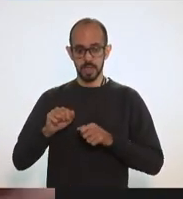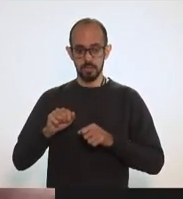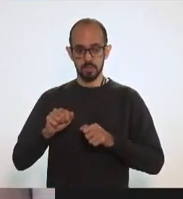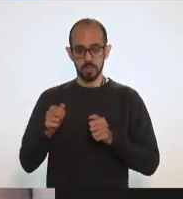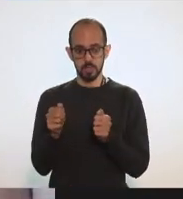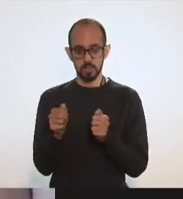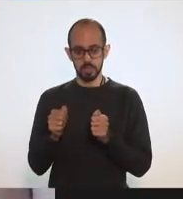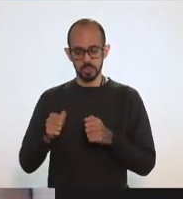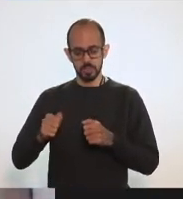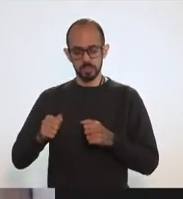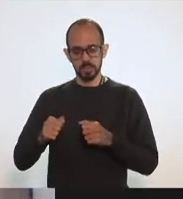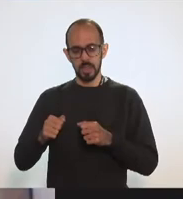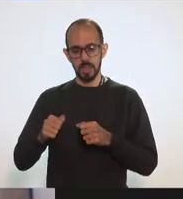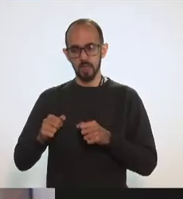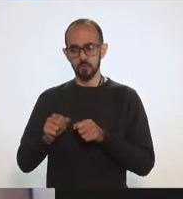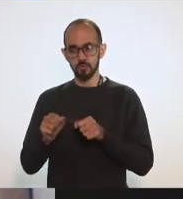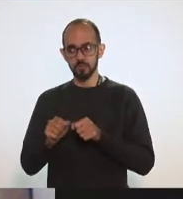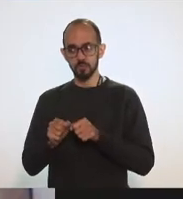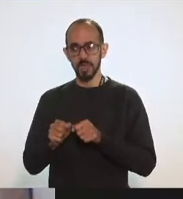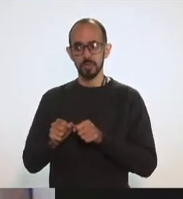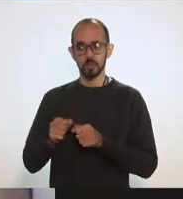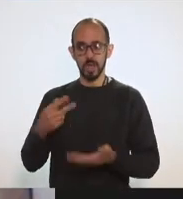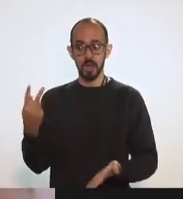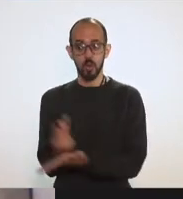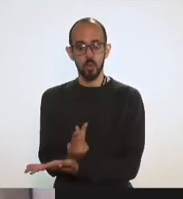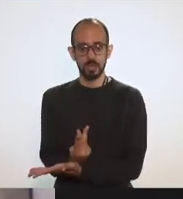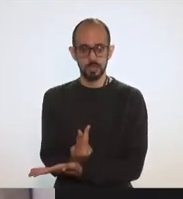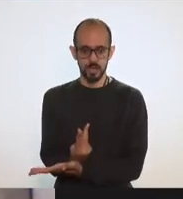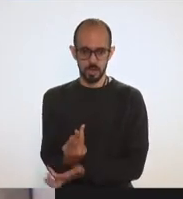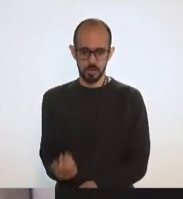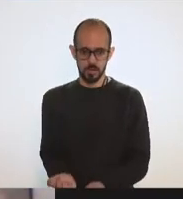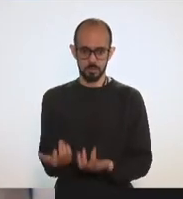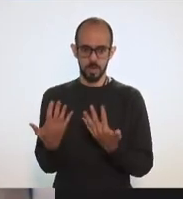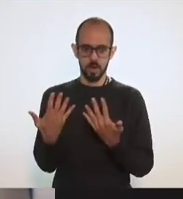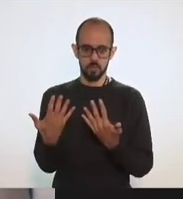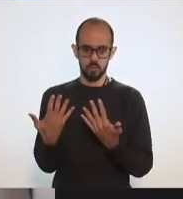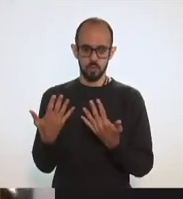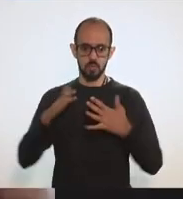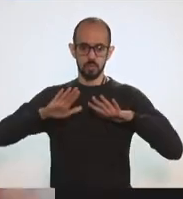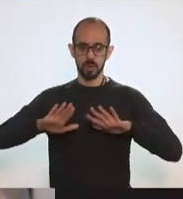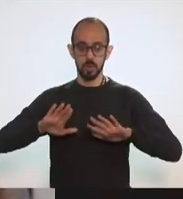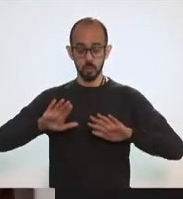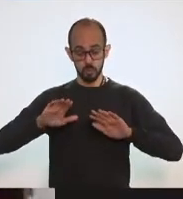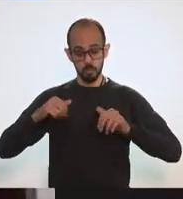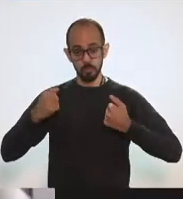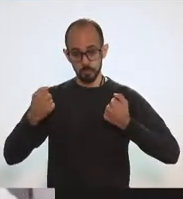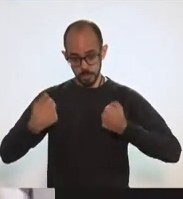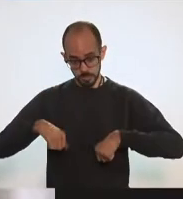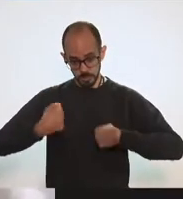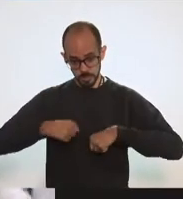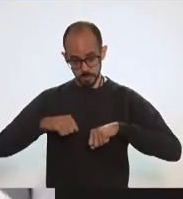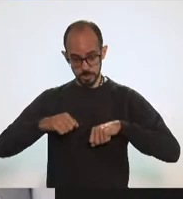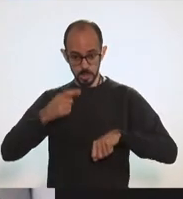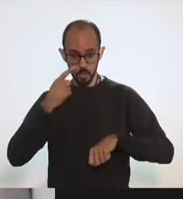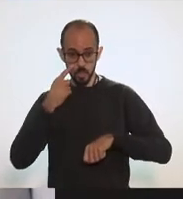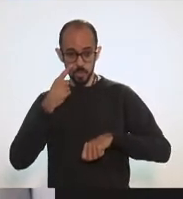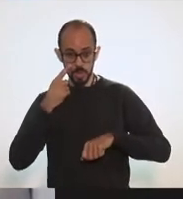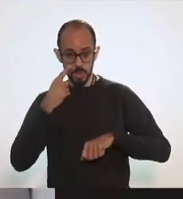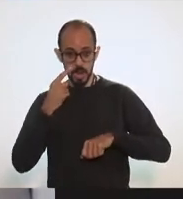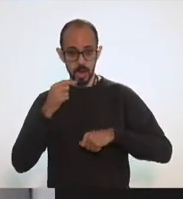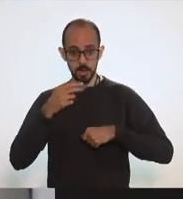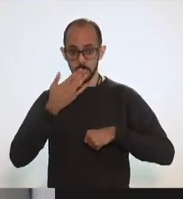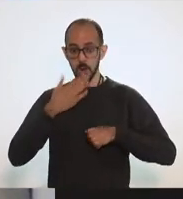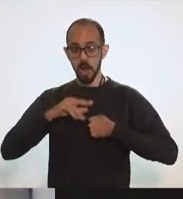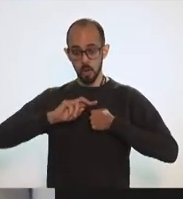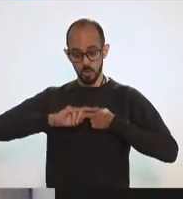fato acontecesse. O que o incêndio precisa verificar é quais as razões, o nexo de causalidade entre